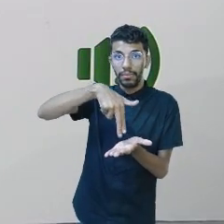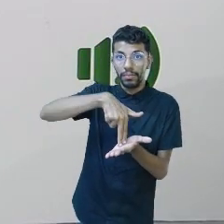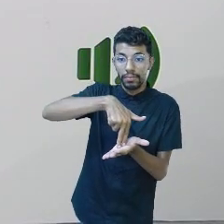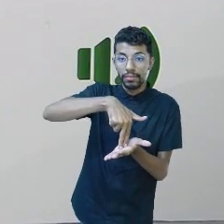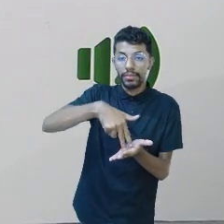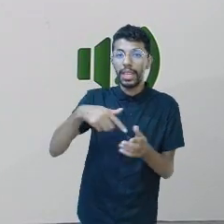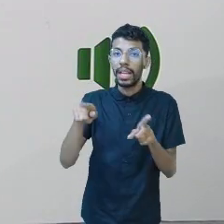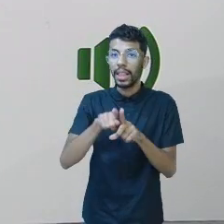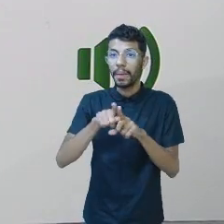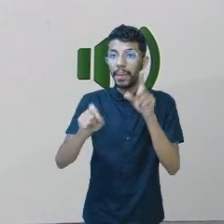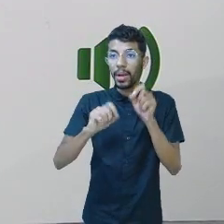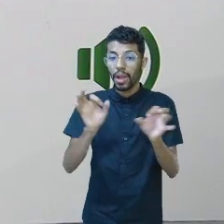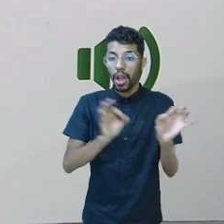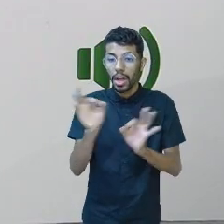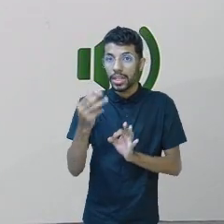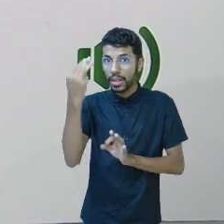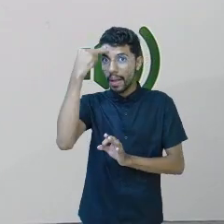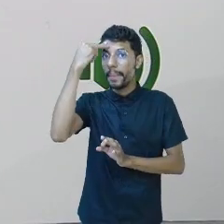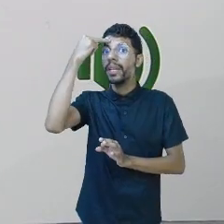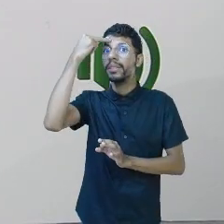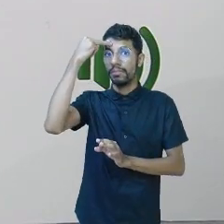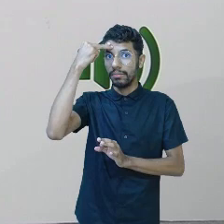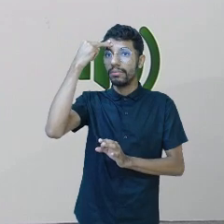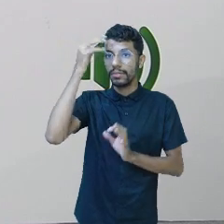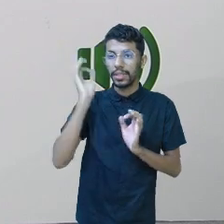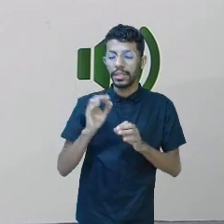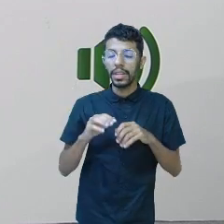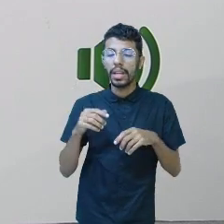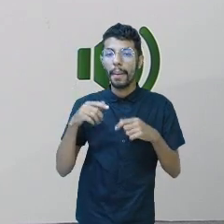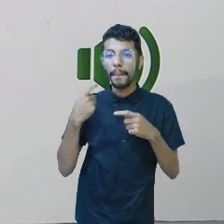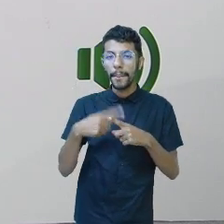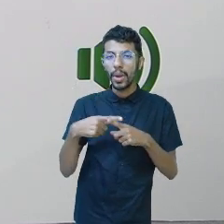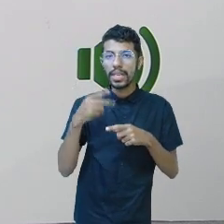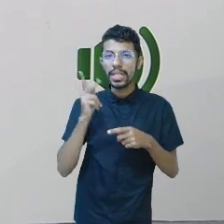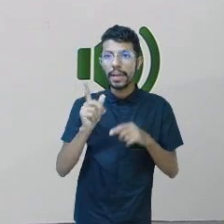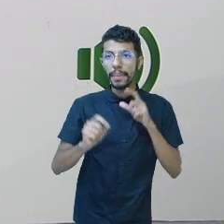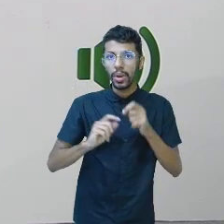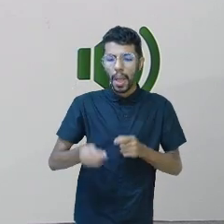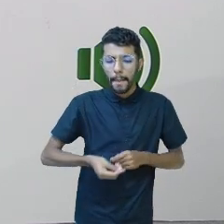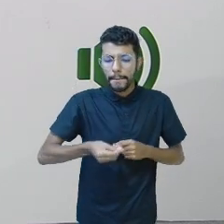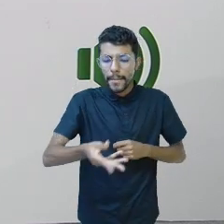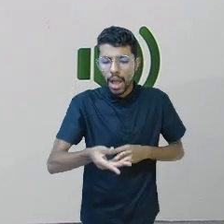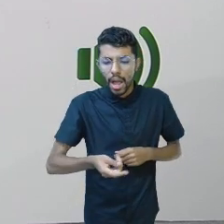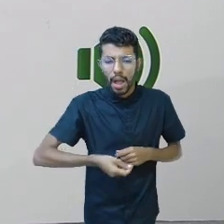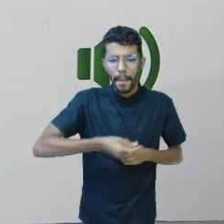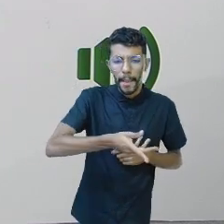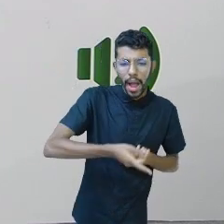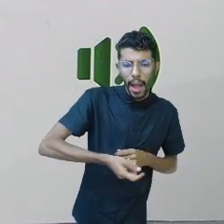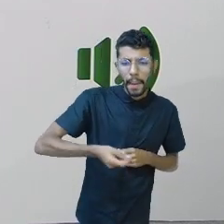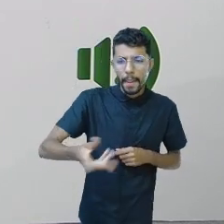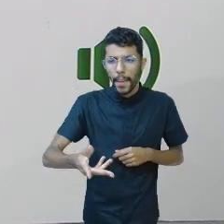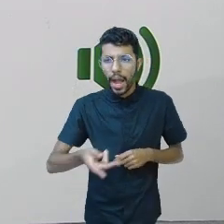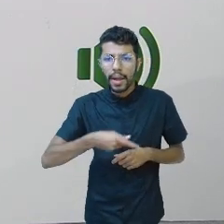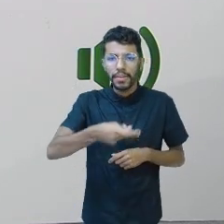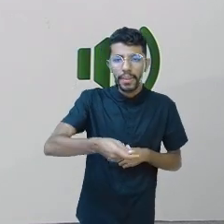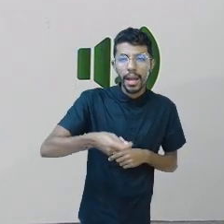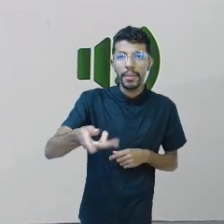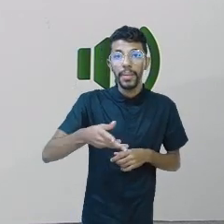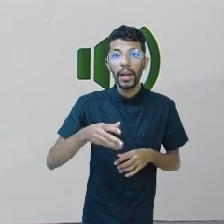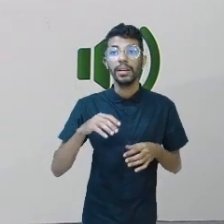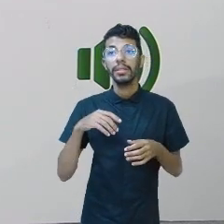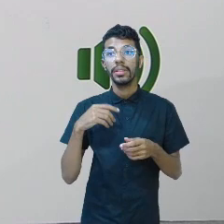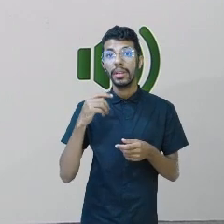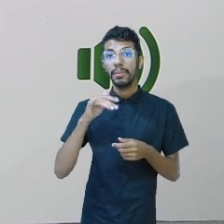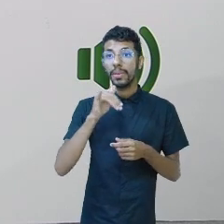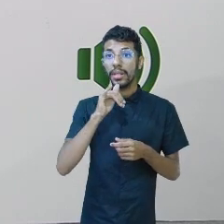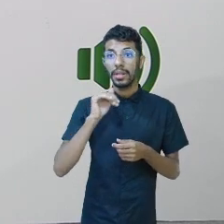de memória, né? Porque você tem que jogar sempre quando você vai jogar a pedrinha, joga sempre na outra casa, depois da casa que